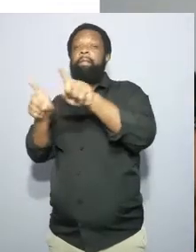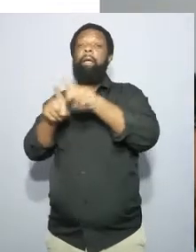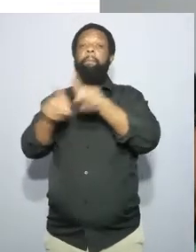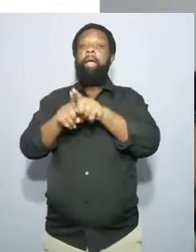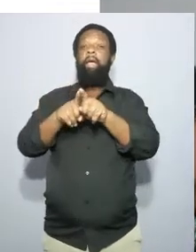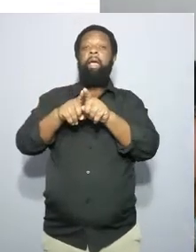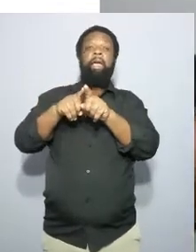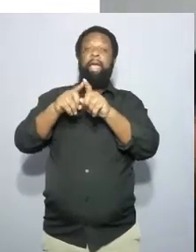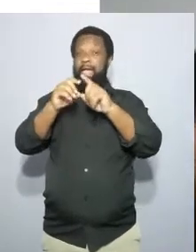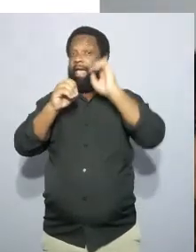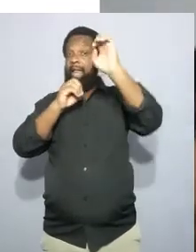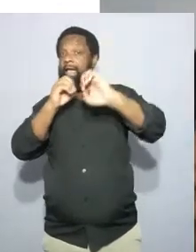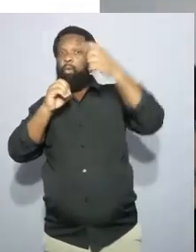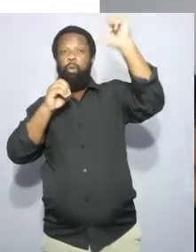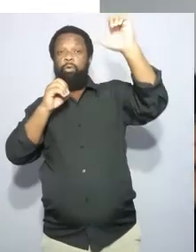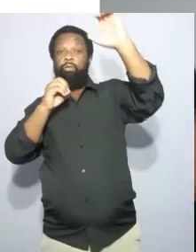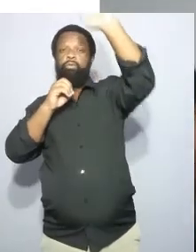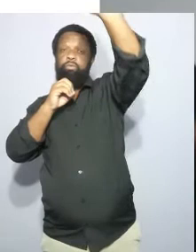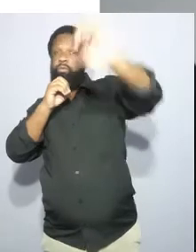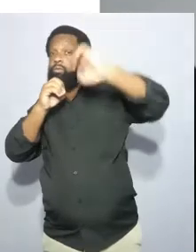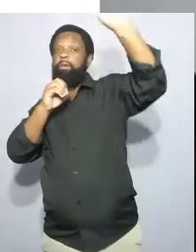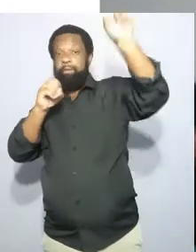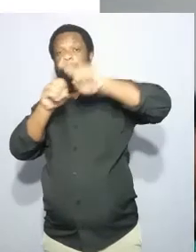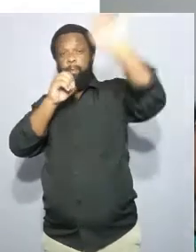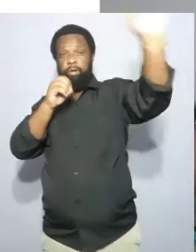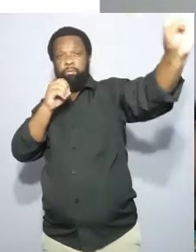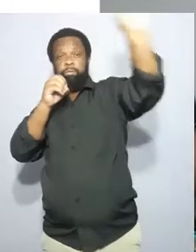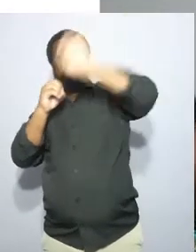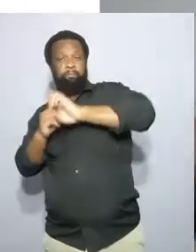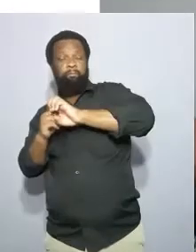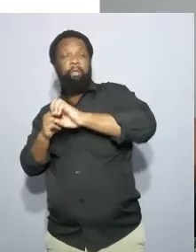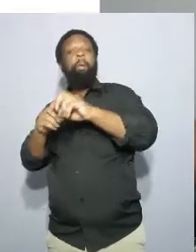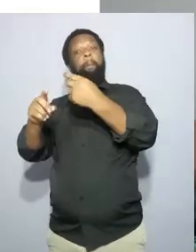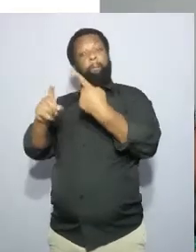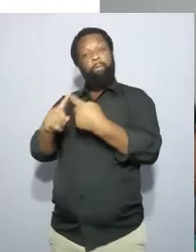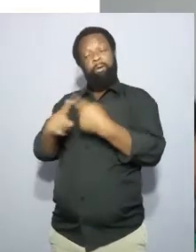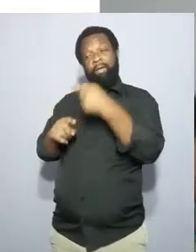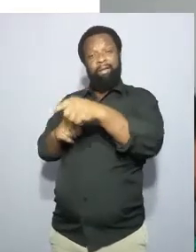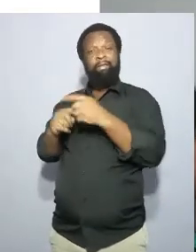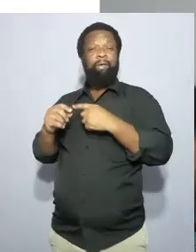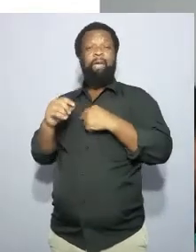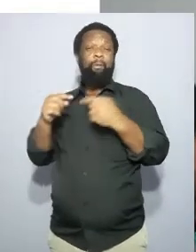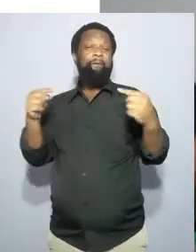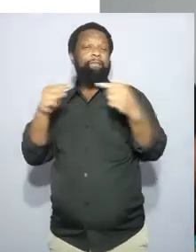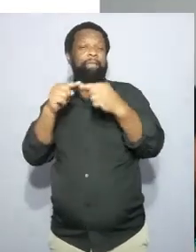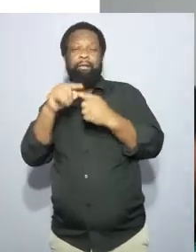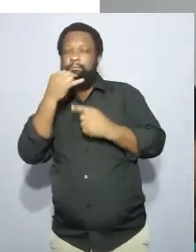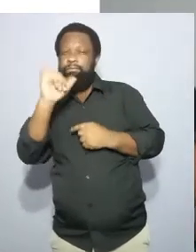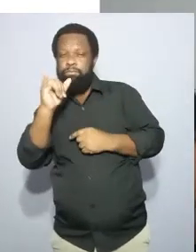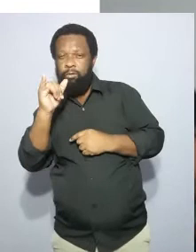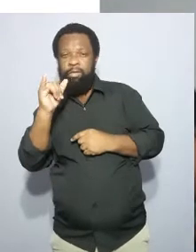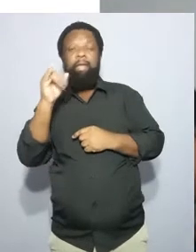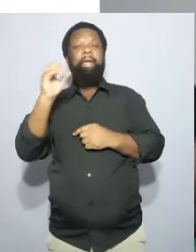possa entrar na sua eletrosfera. Então, por ele atrair bem, por ele ter uma afinidade por elétrons